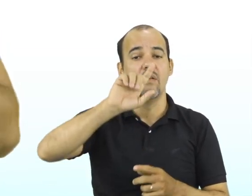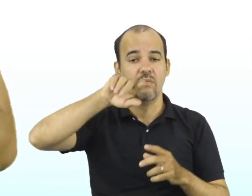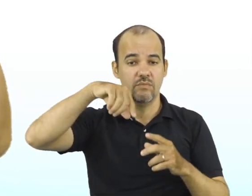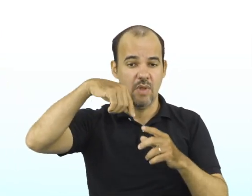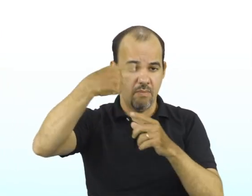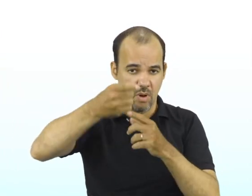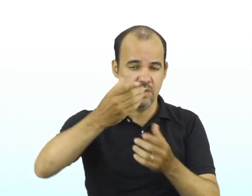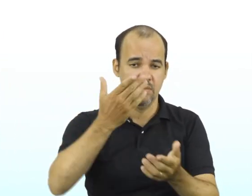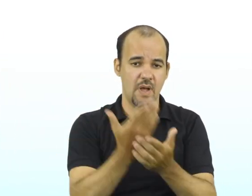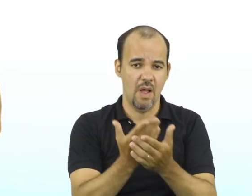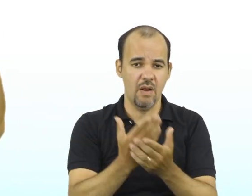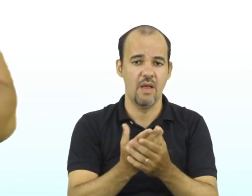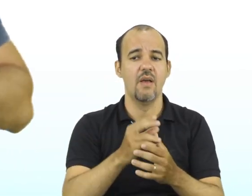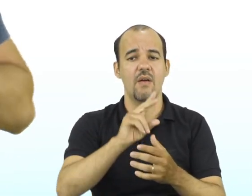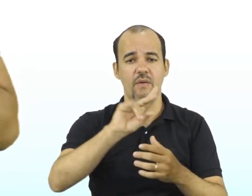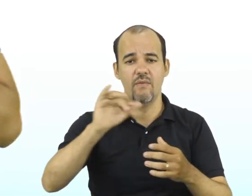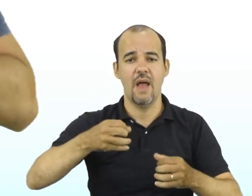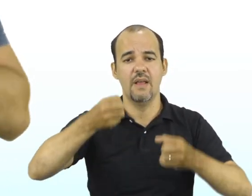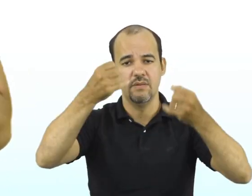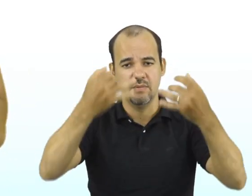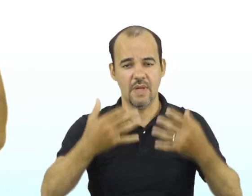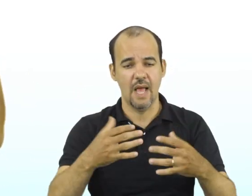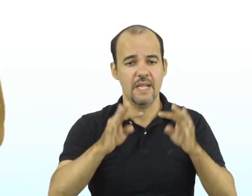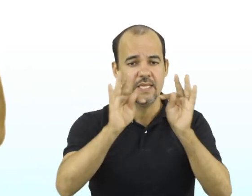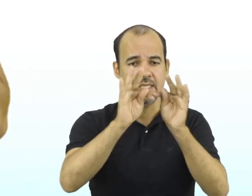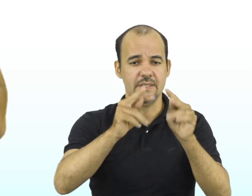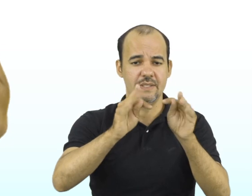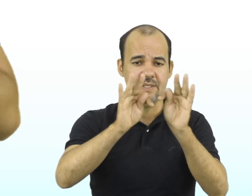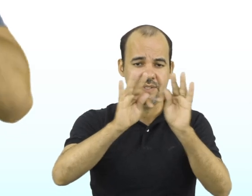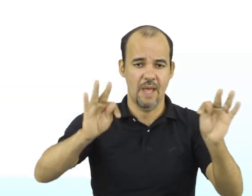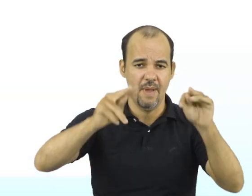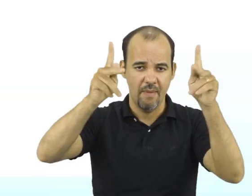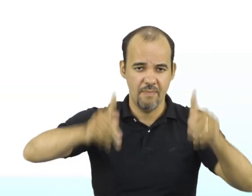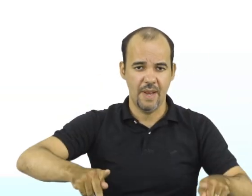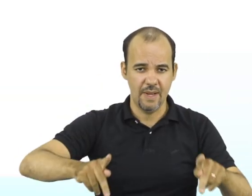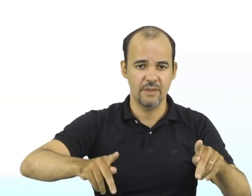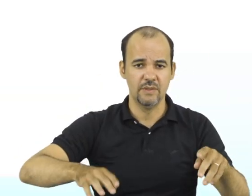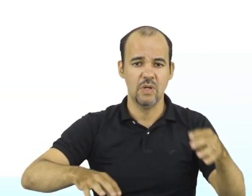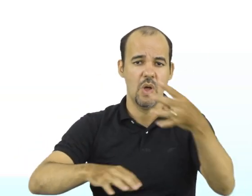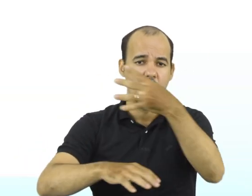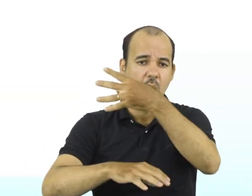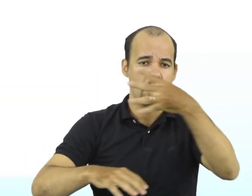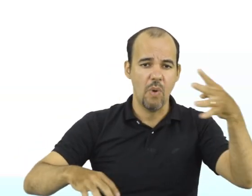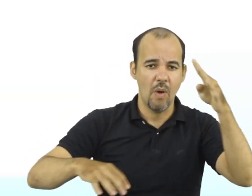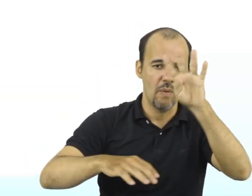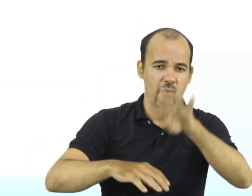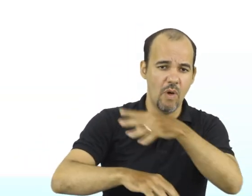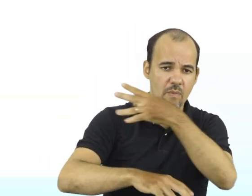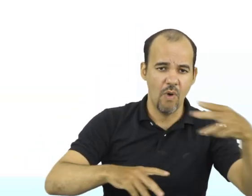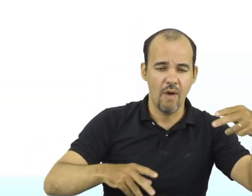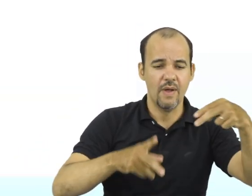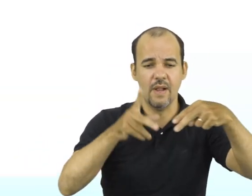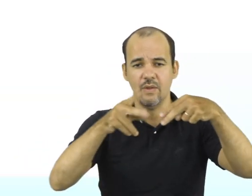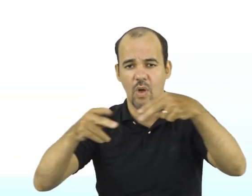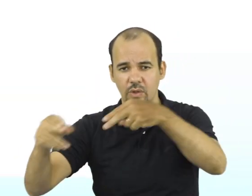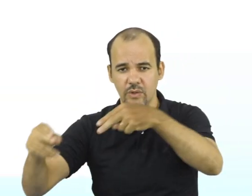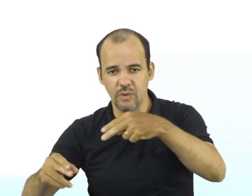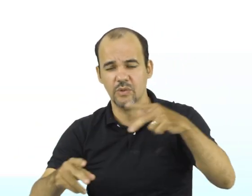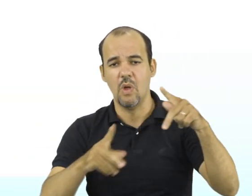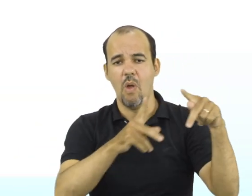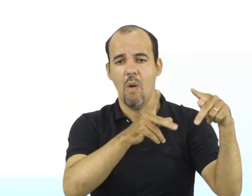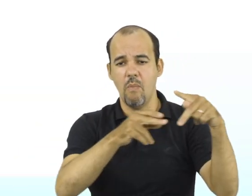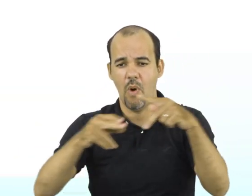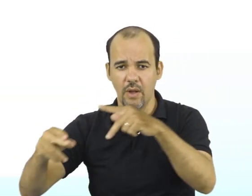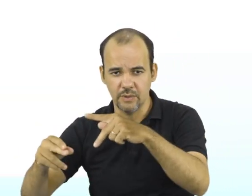dele na próxima aula de tabela periódica. Então já grava isótopos, isóbaros e